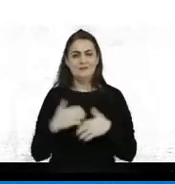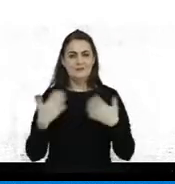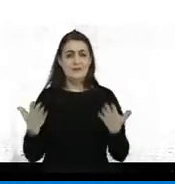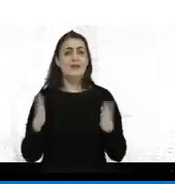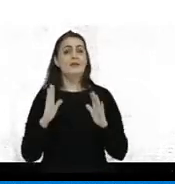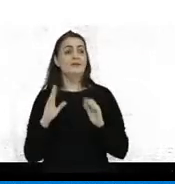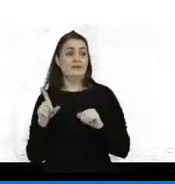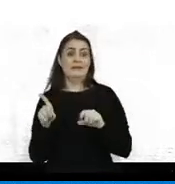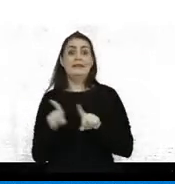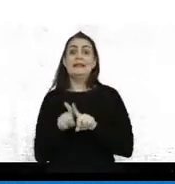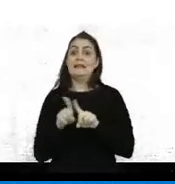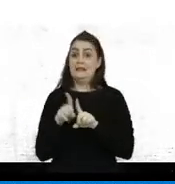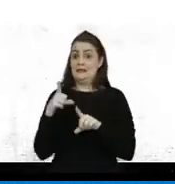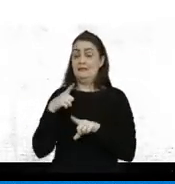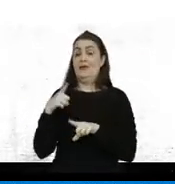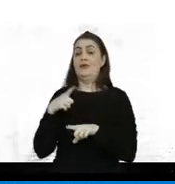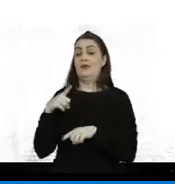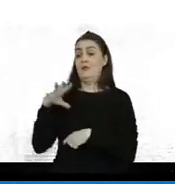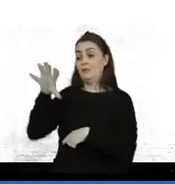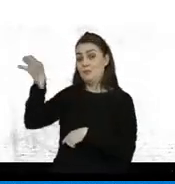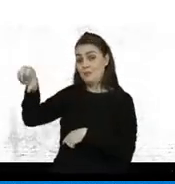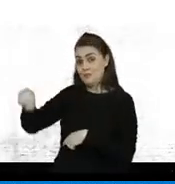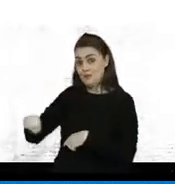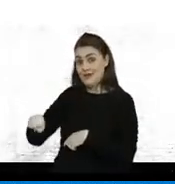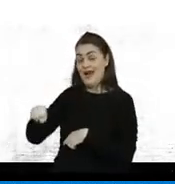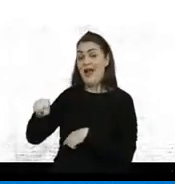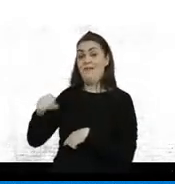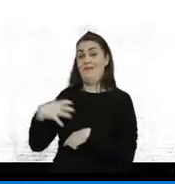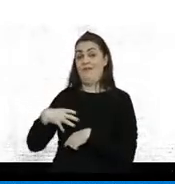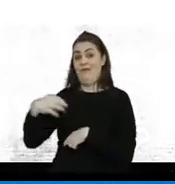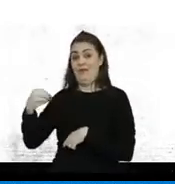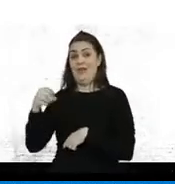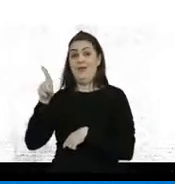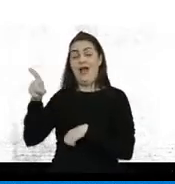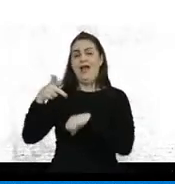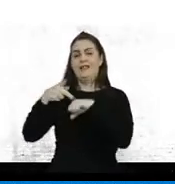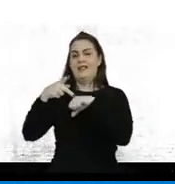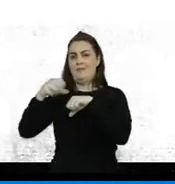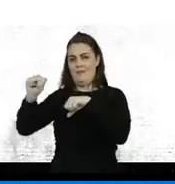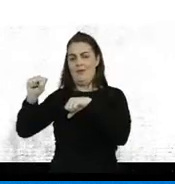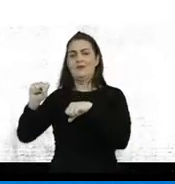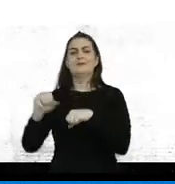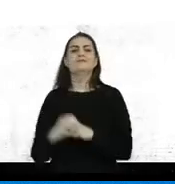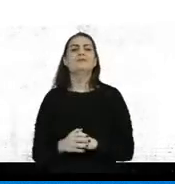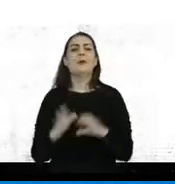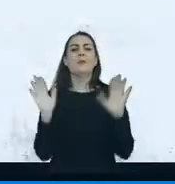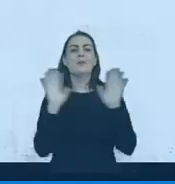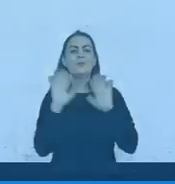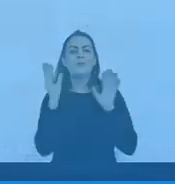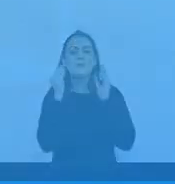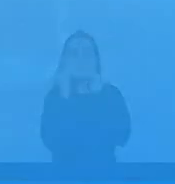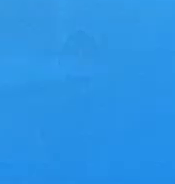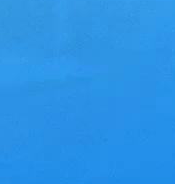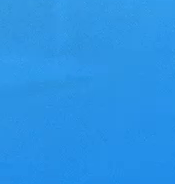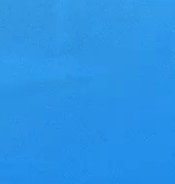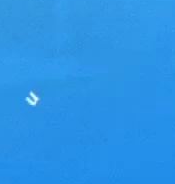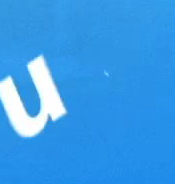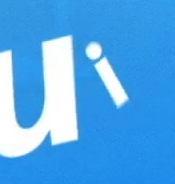falar de fibromialgia também. Um beijo, gente. Espero que tenham gostado. Fiquem com Deus, viu?